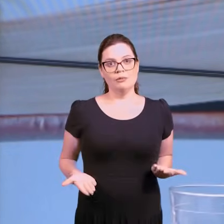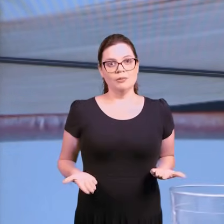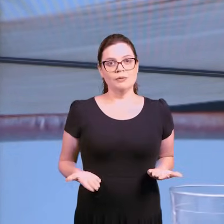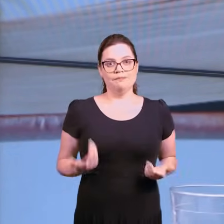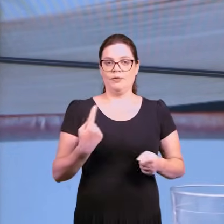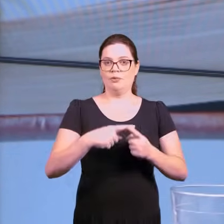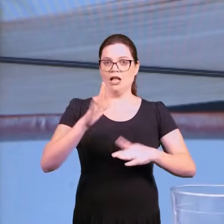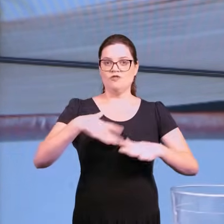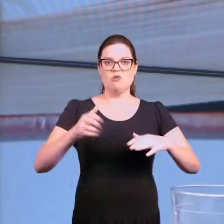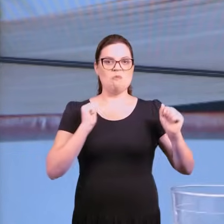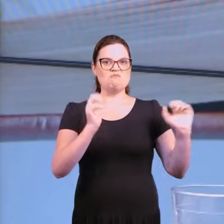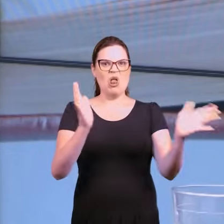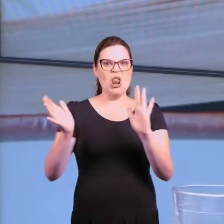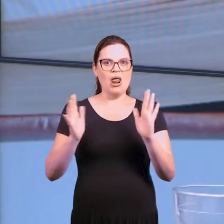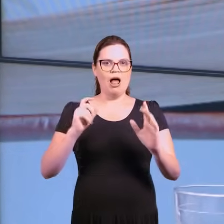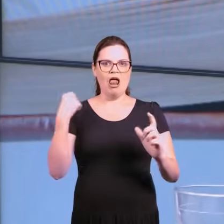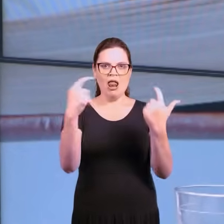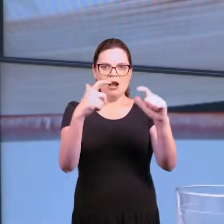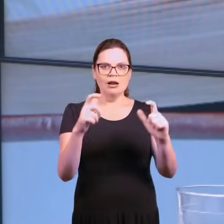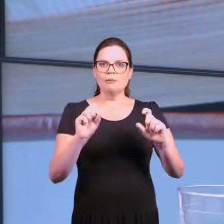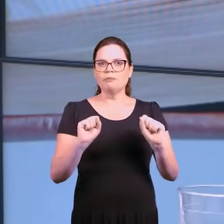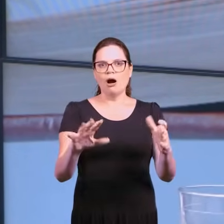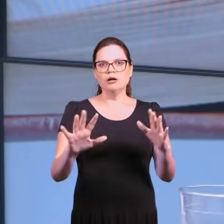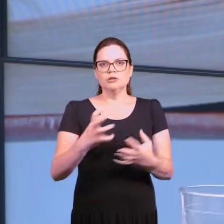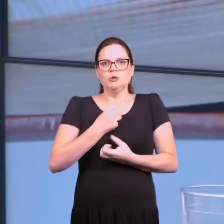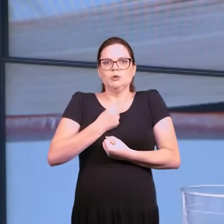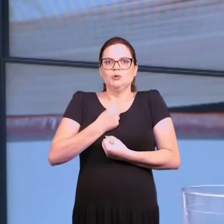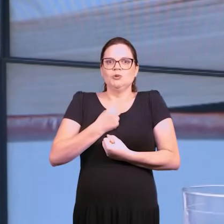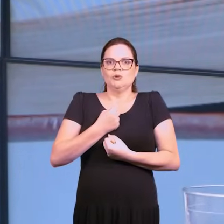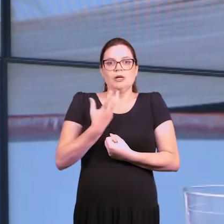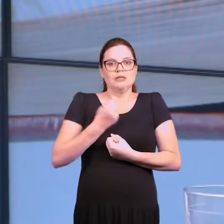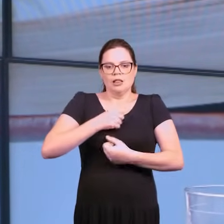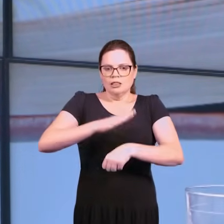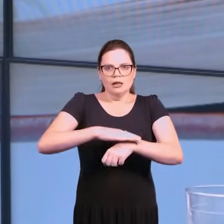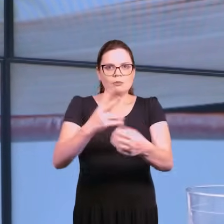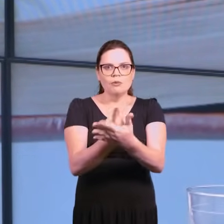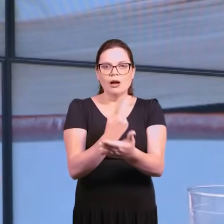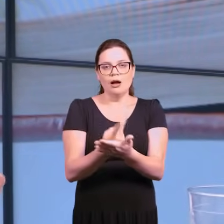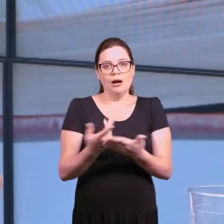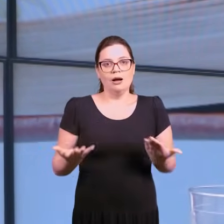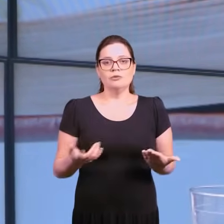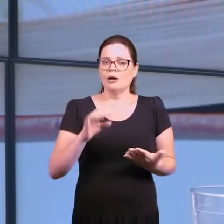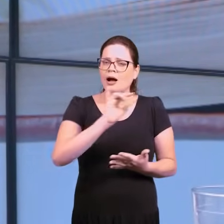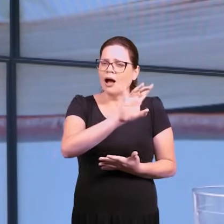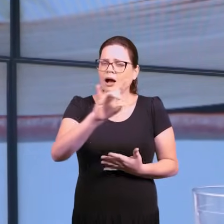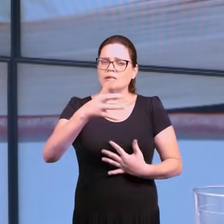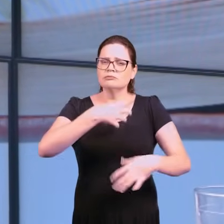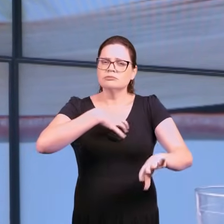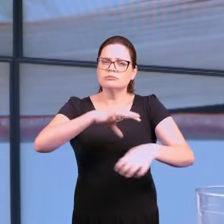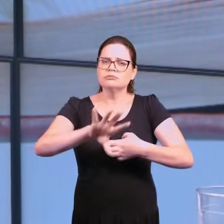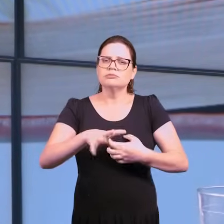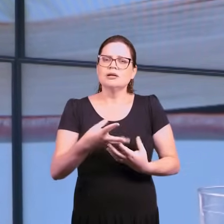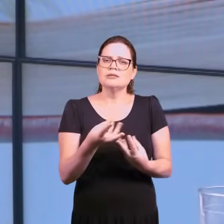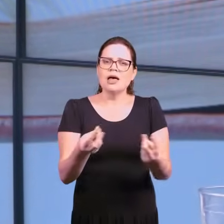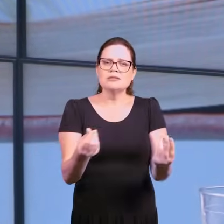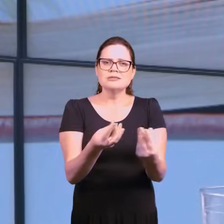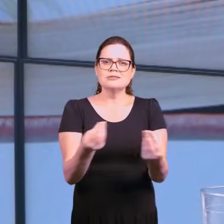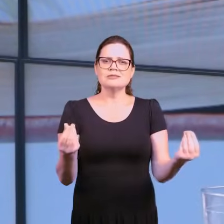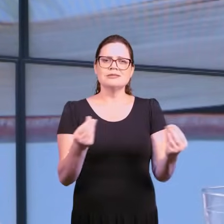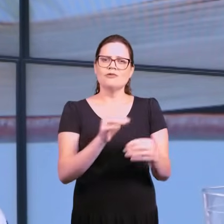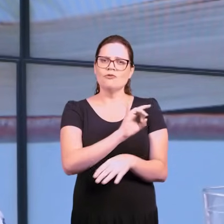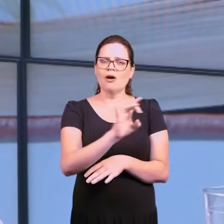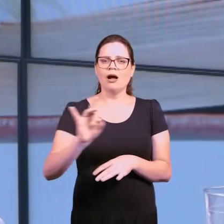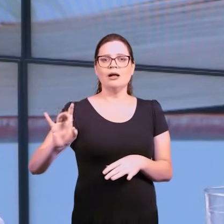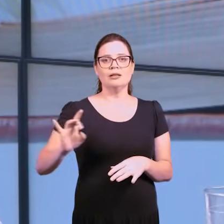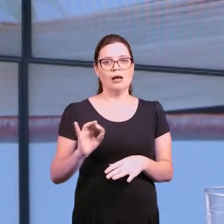temos muitas vezes de ferir o outro. Nós temos que entender que cada um tem a sua sensibilidade, né? São, como diz